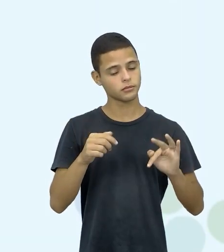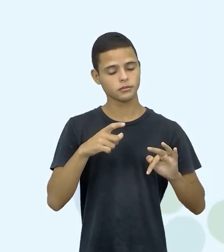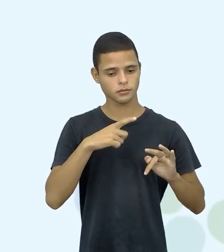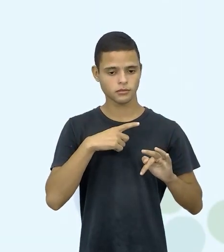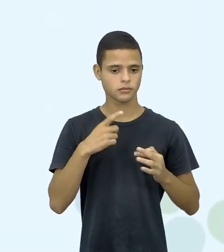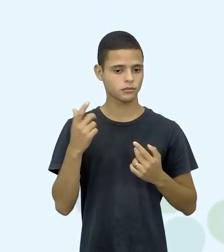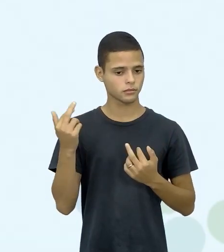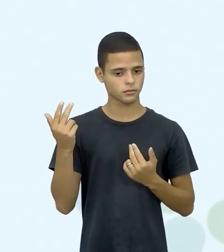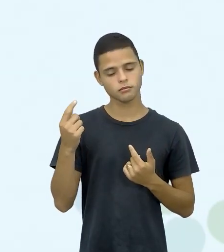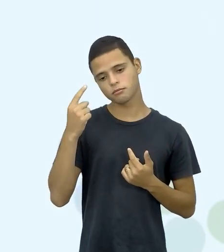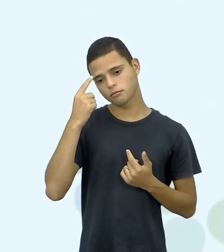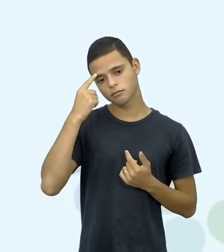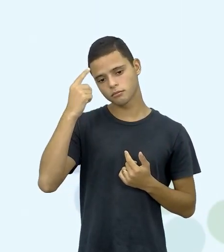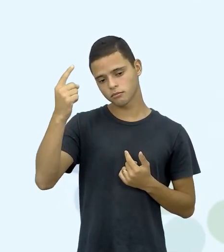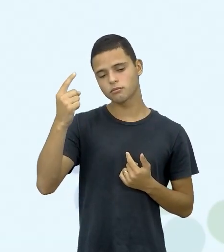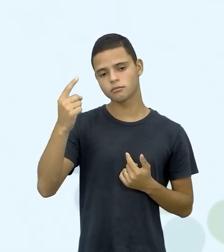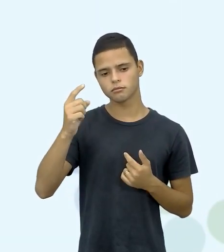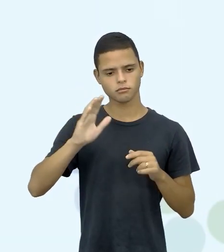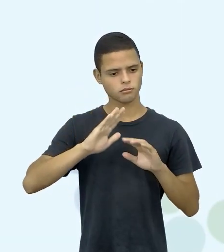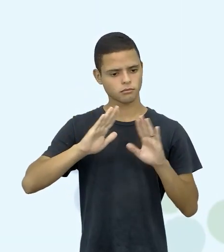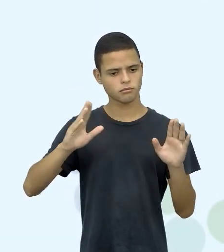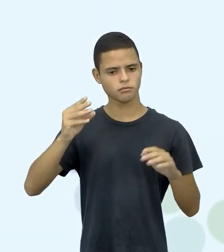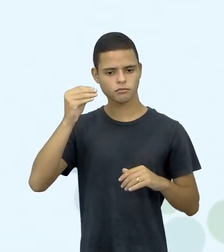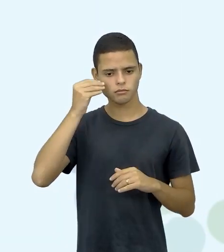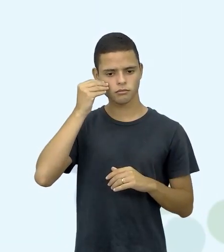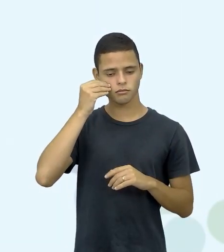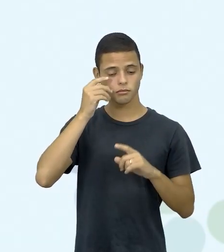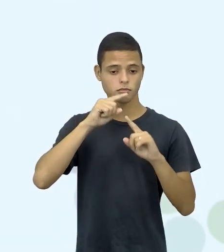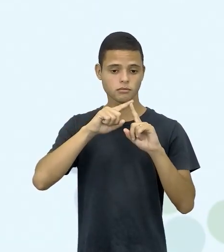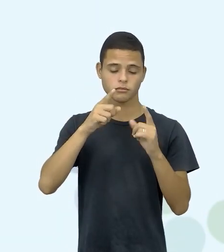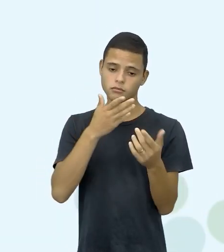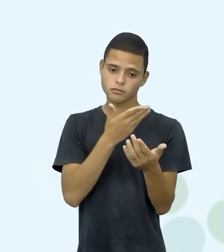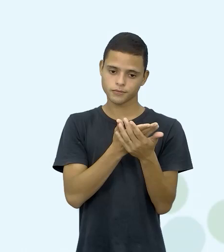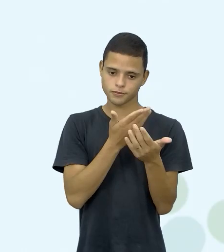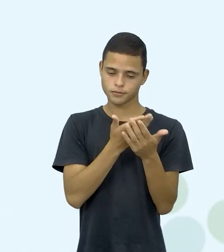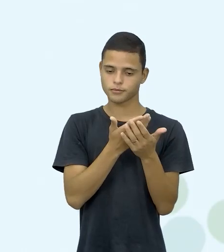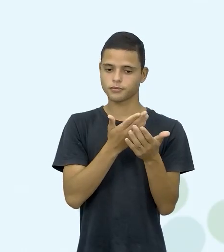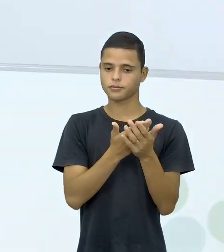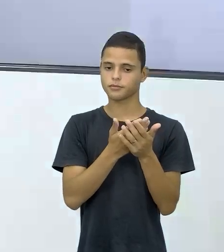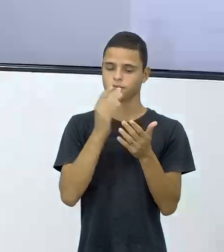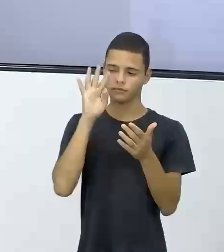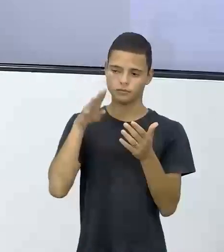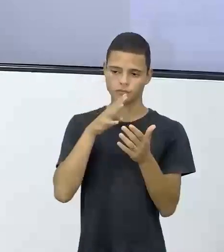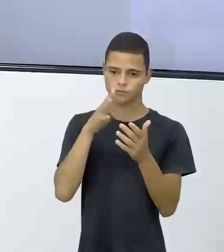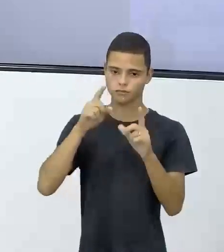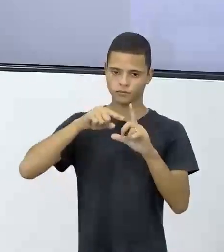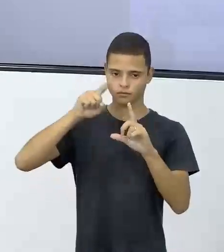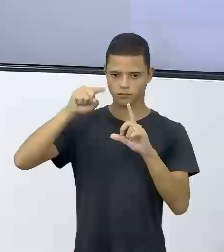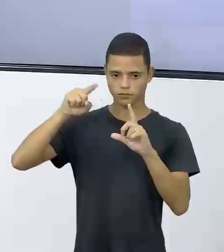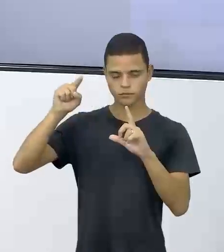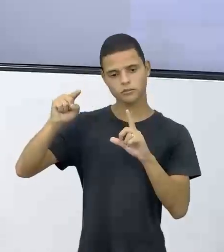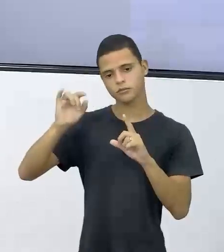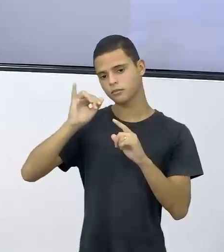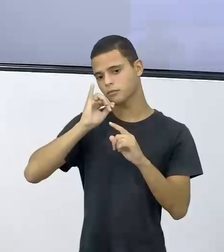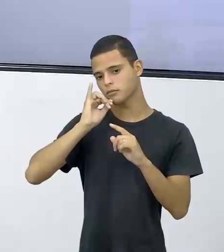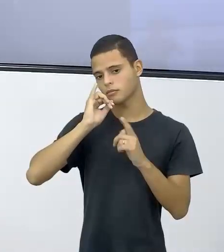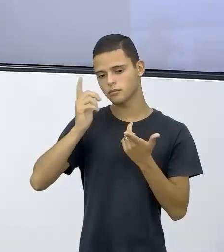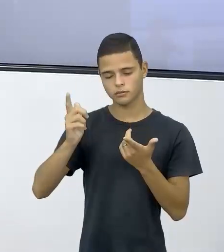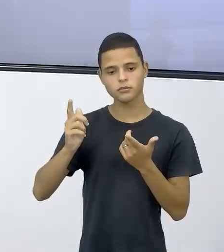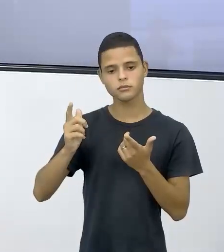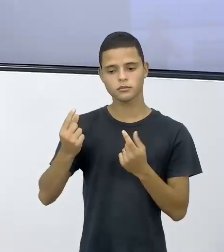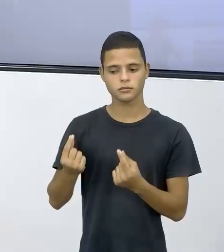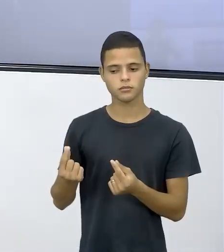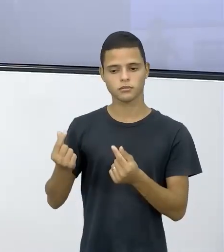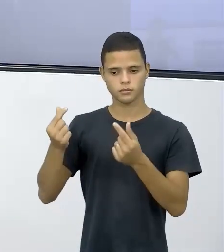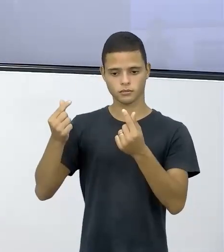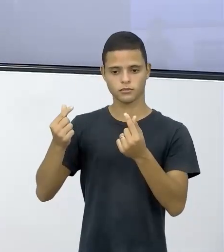mesma coisa, pensando não o experimento, mas o estudo de gráficos de dados financeiros, de lucro, por exemplo, conforme aquele